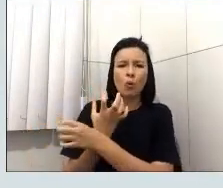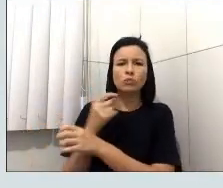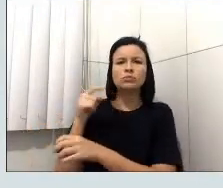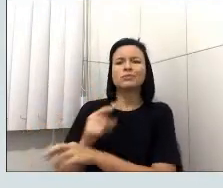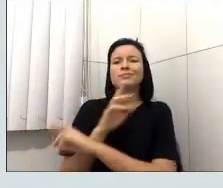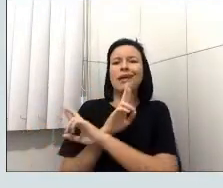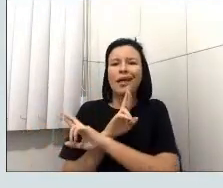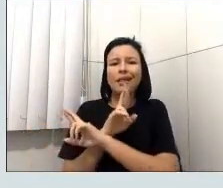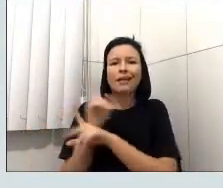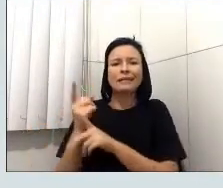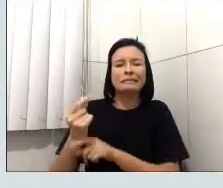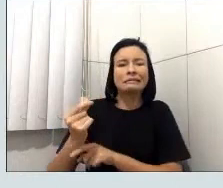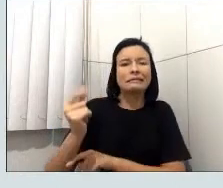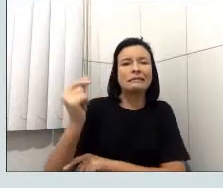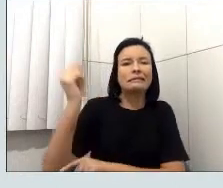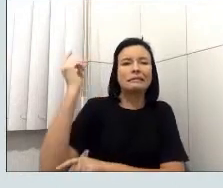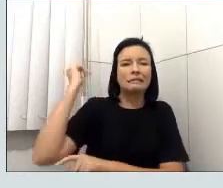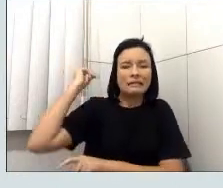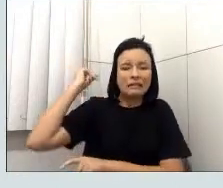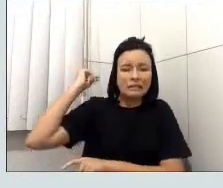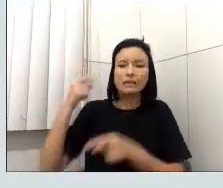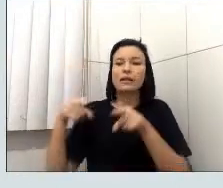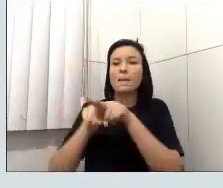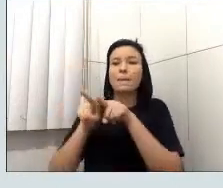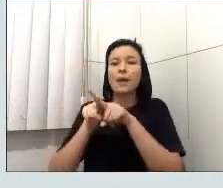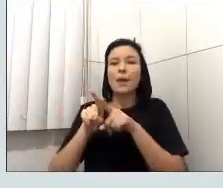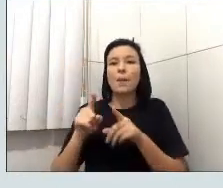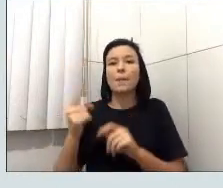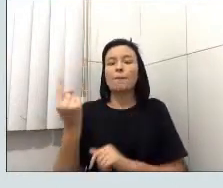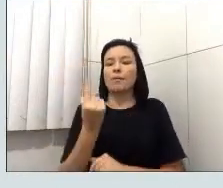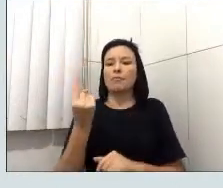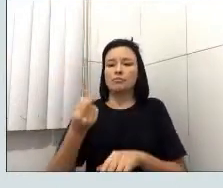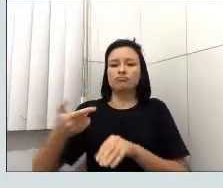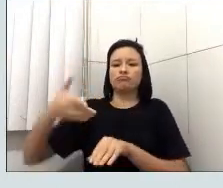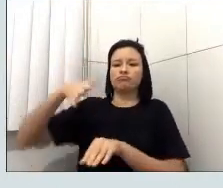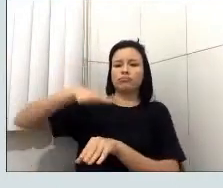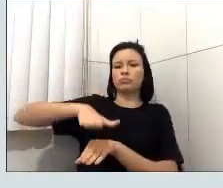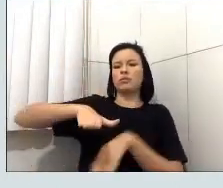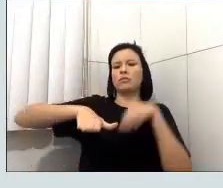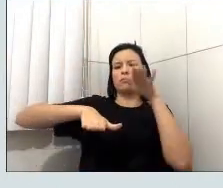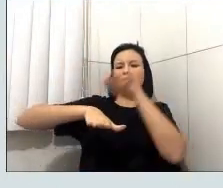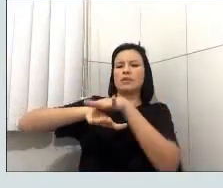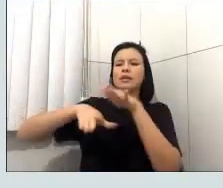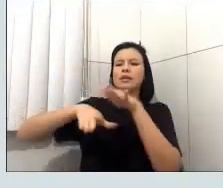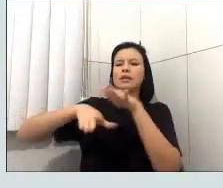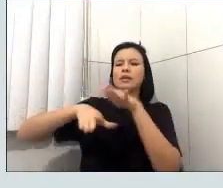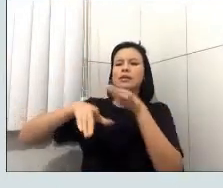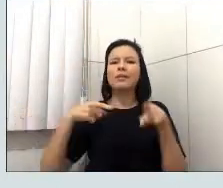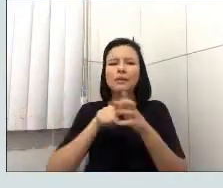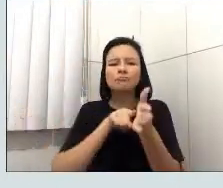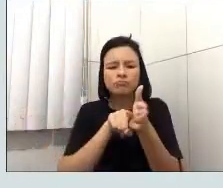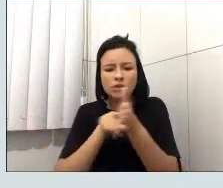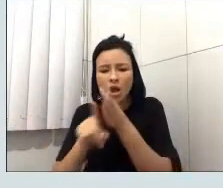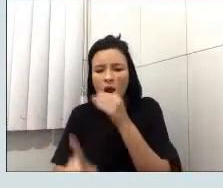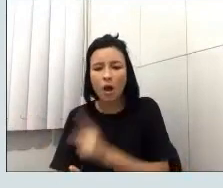foram enterrados sobre os primeiros, e ainda vão encontrar vestígios de